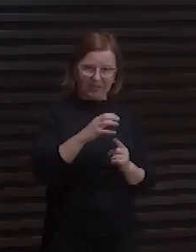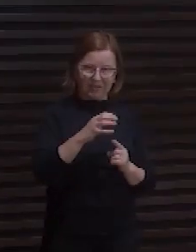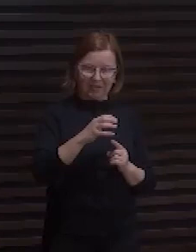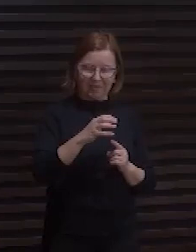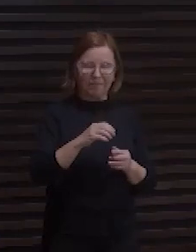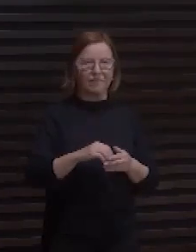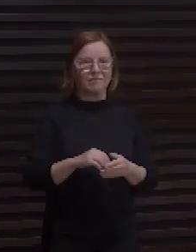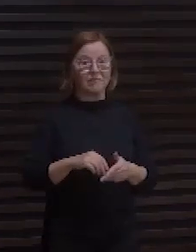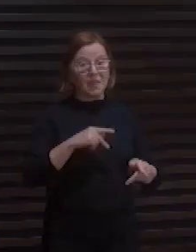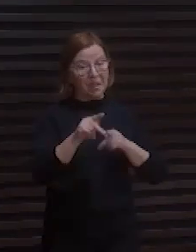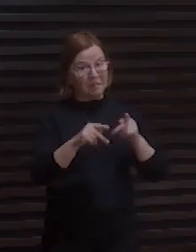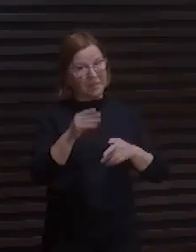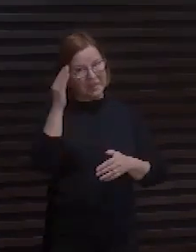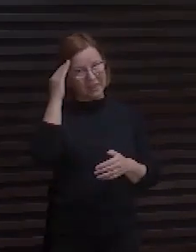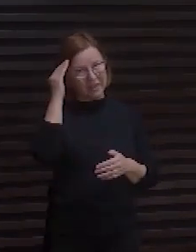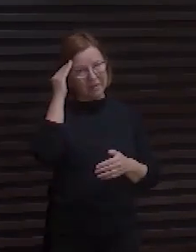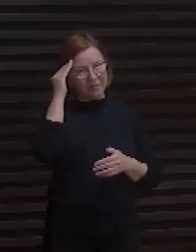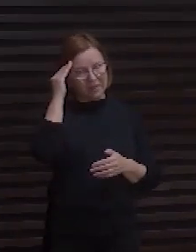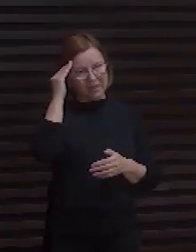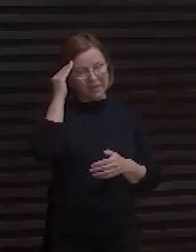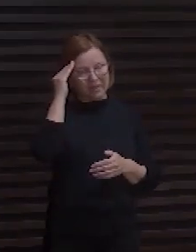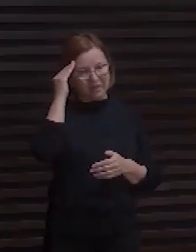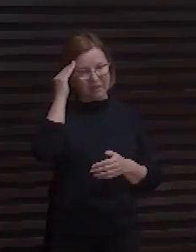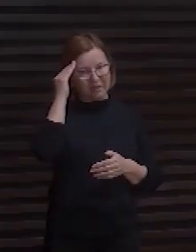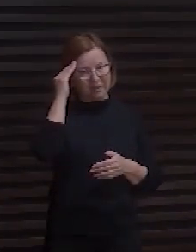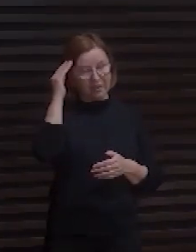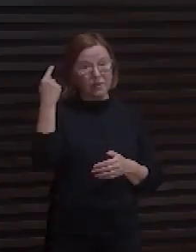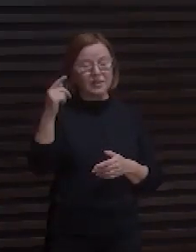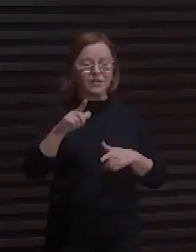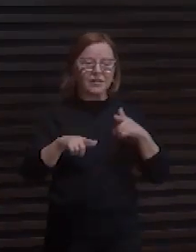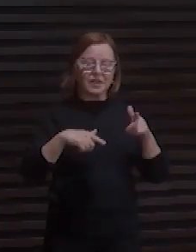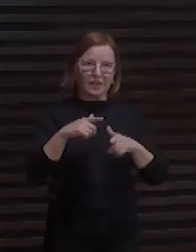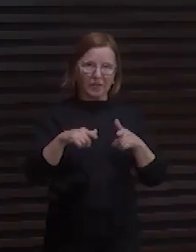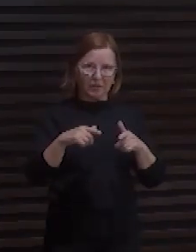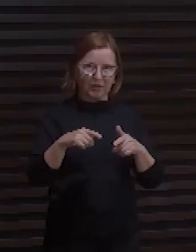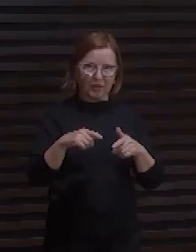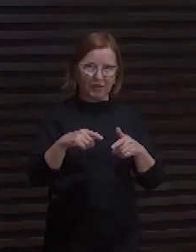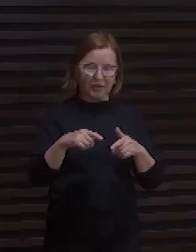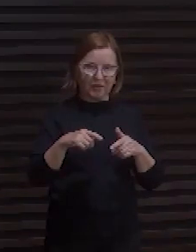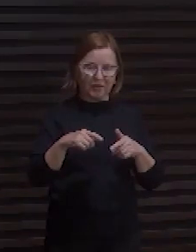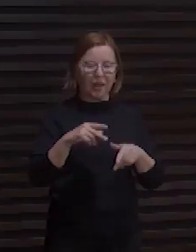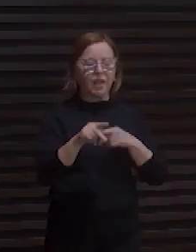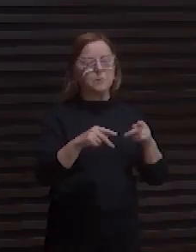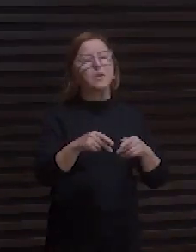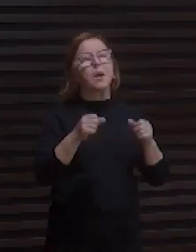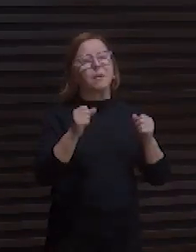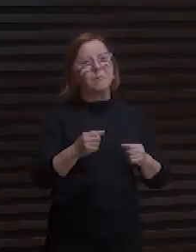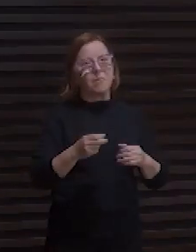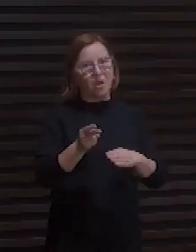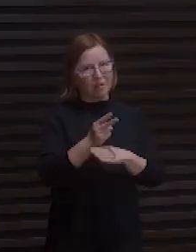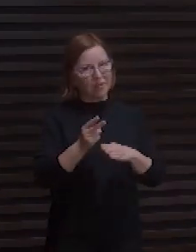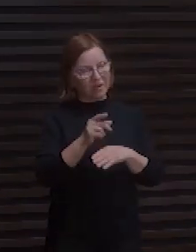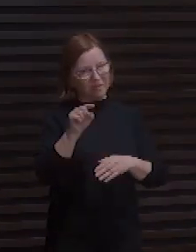As pessoas saberem no seu ambiente secular de trabalho que elas podem procurar você,